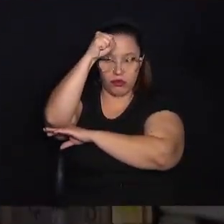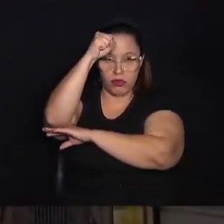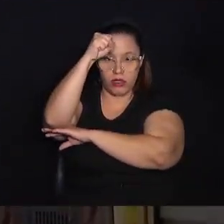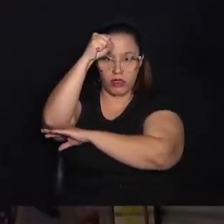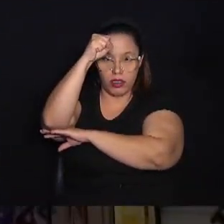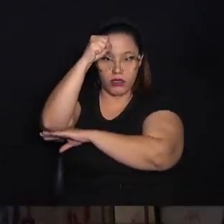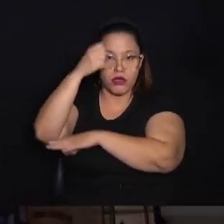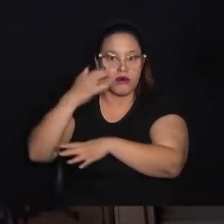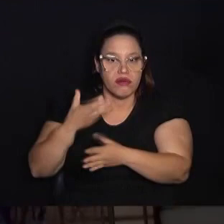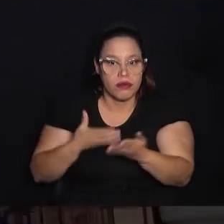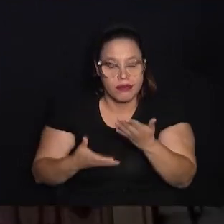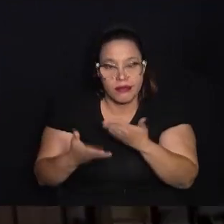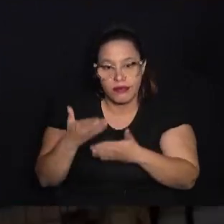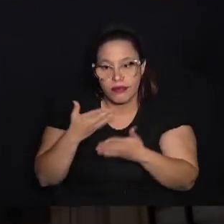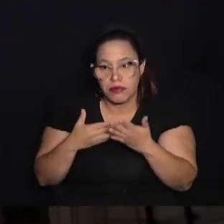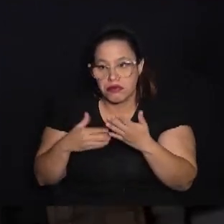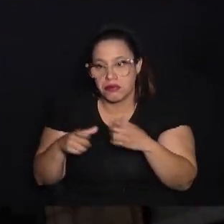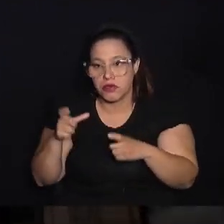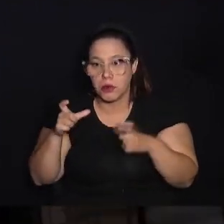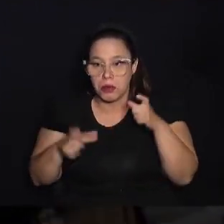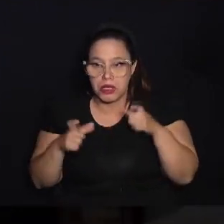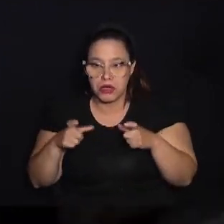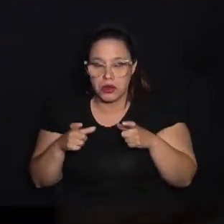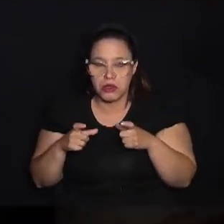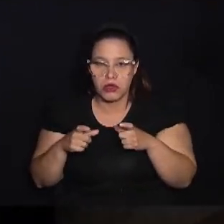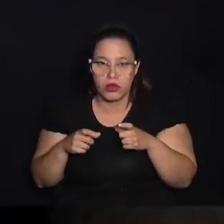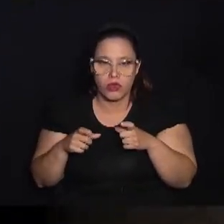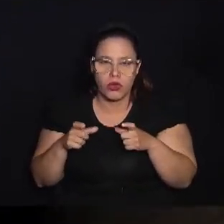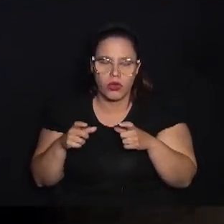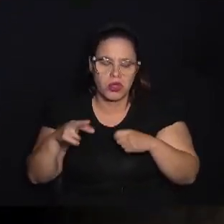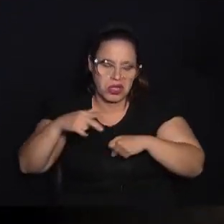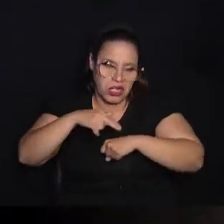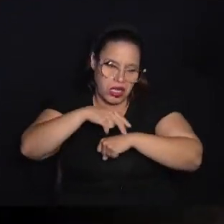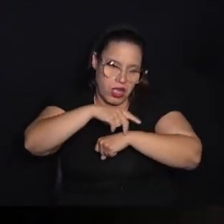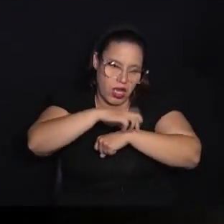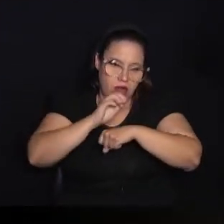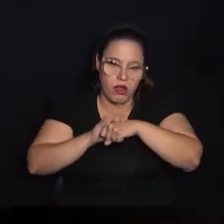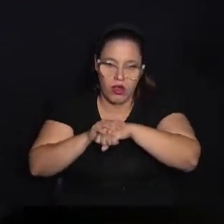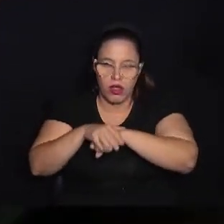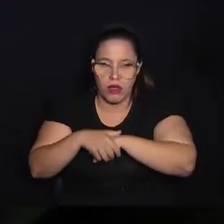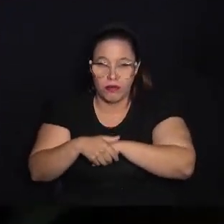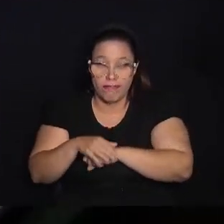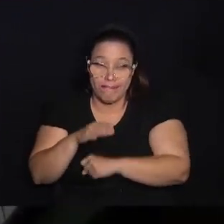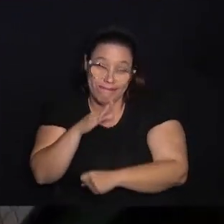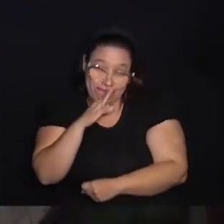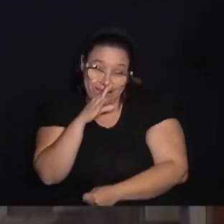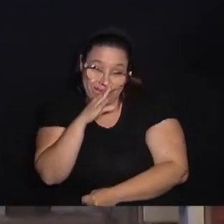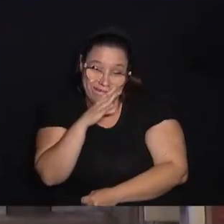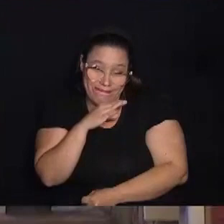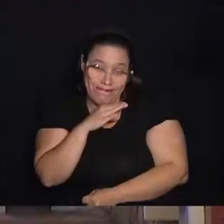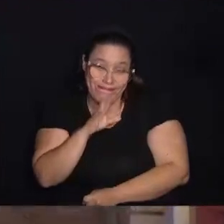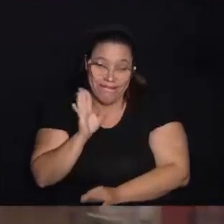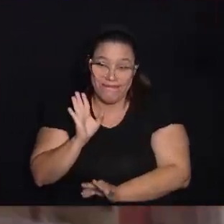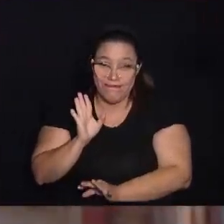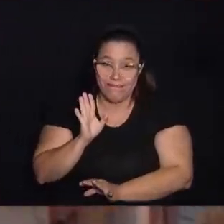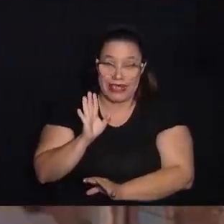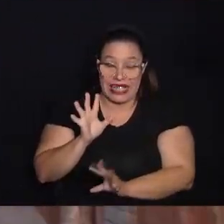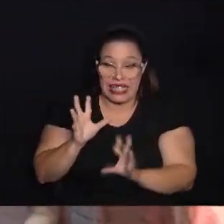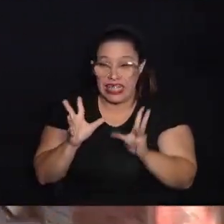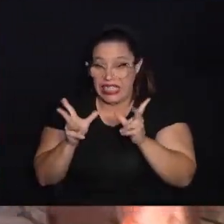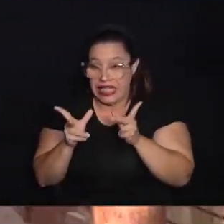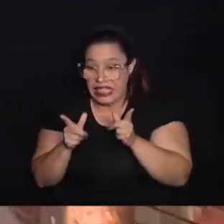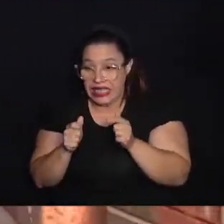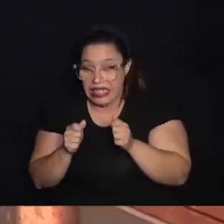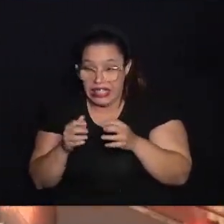frequentado por pessoas com hábitos noturnos pessoas de uma fama e por conta da algazarra e